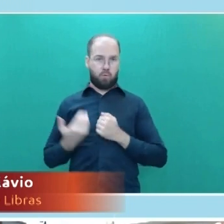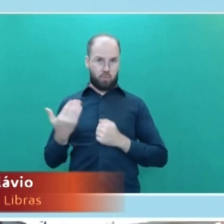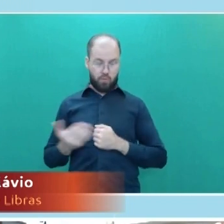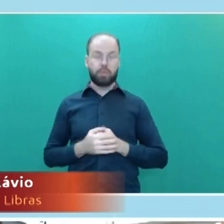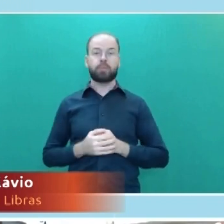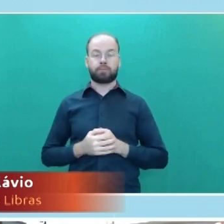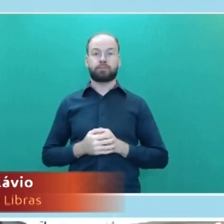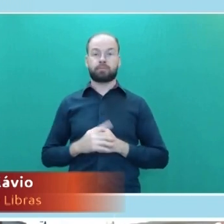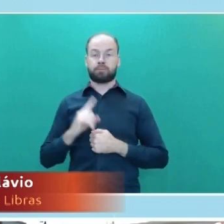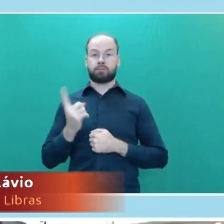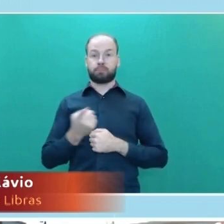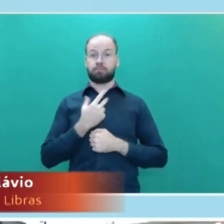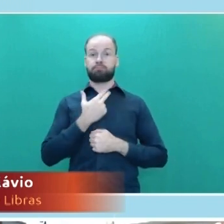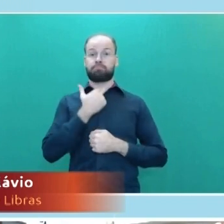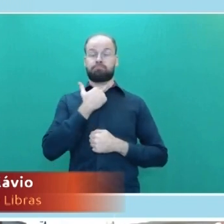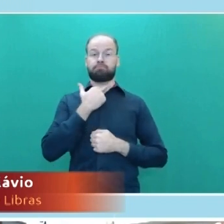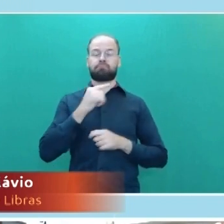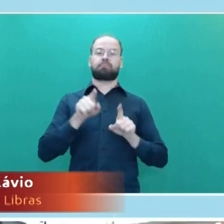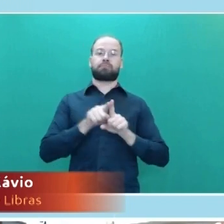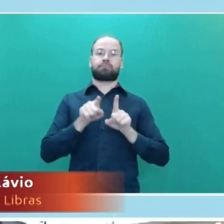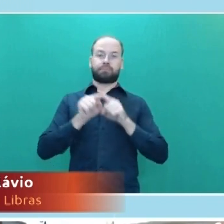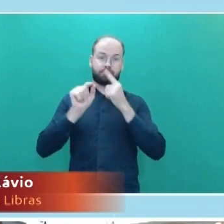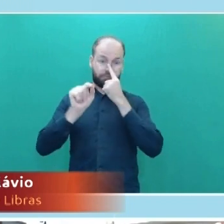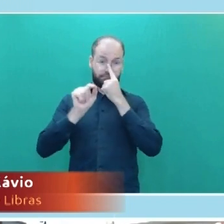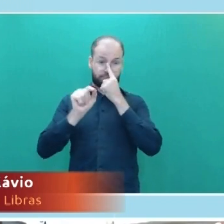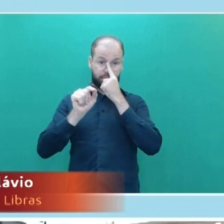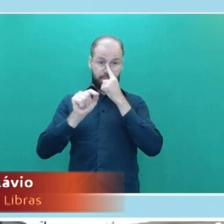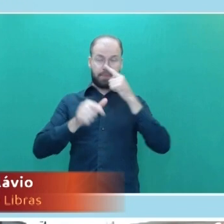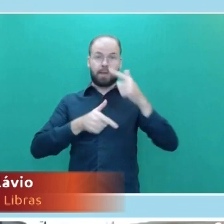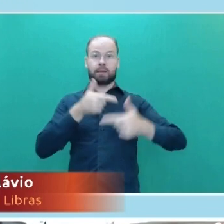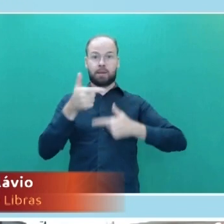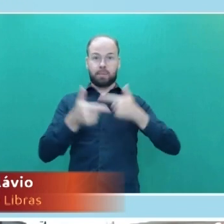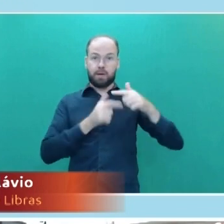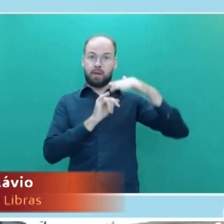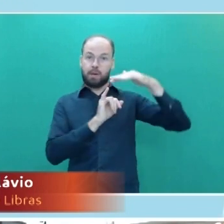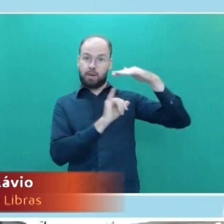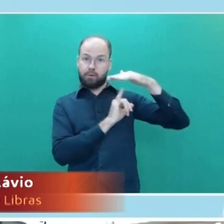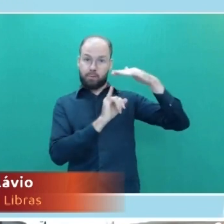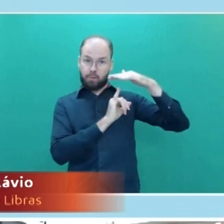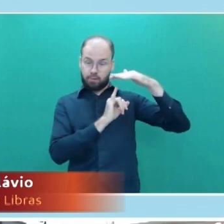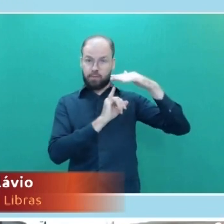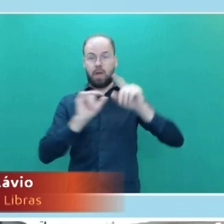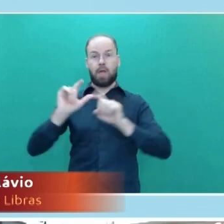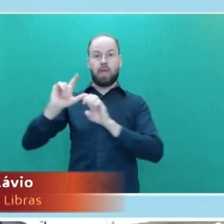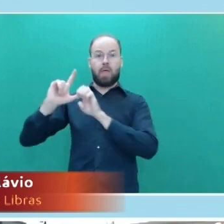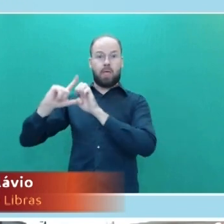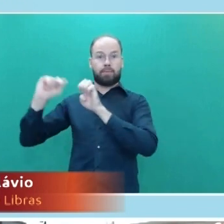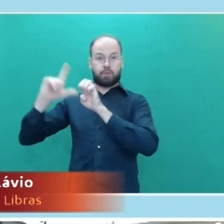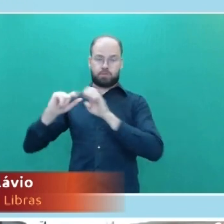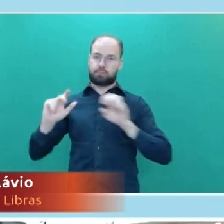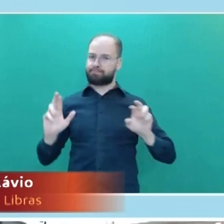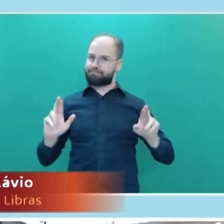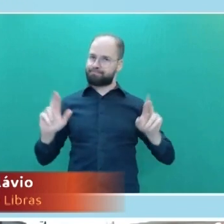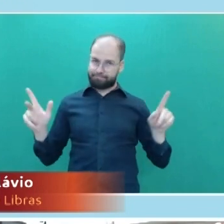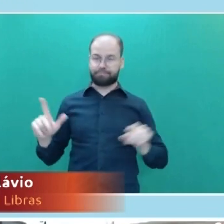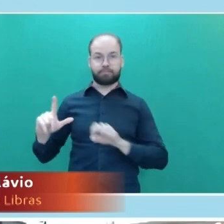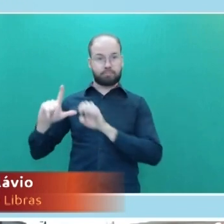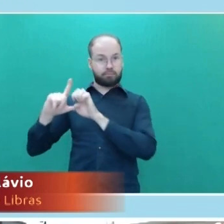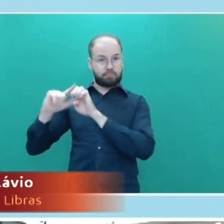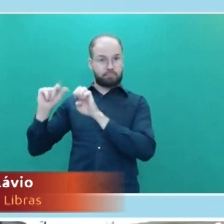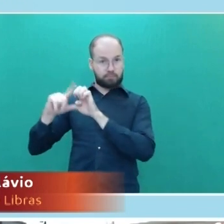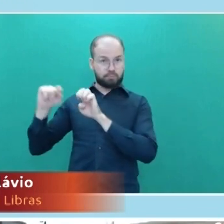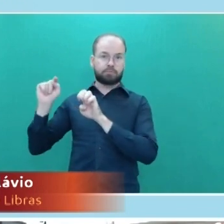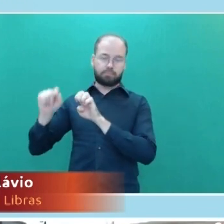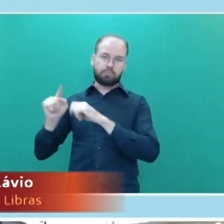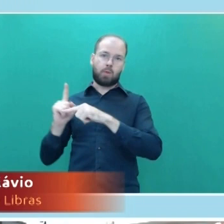pode associar aí o trabalho informal com o empreendedorismo. Então, o empreendedorismo é um ponto